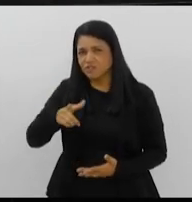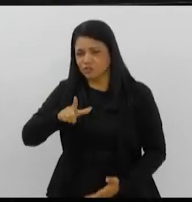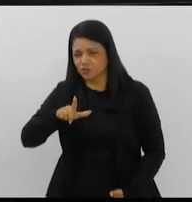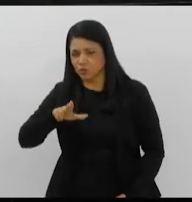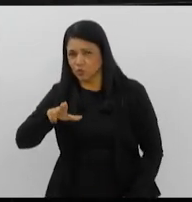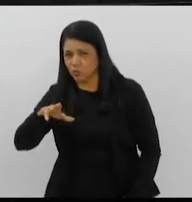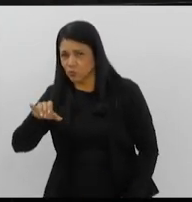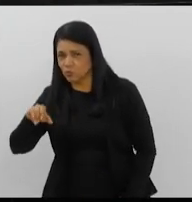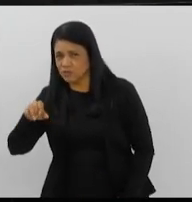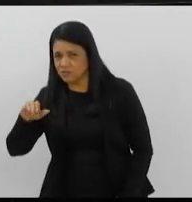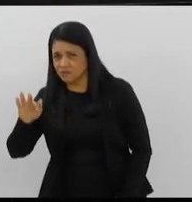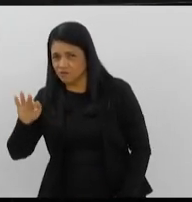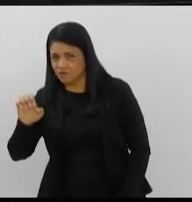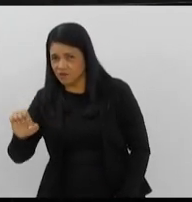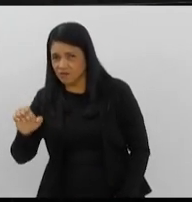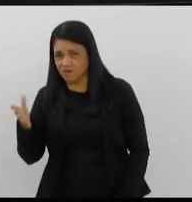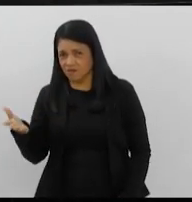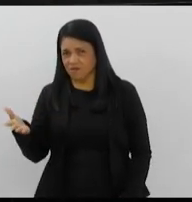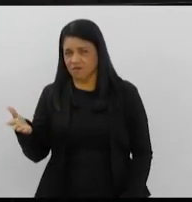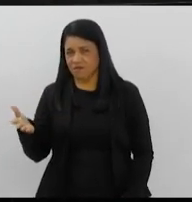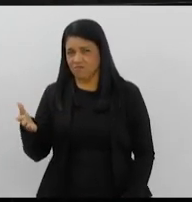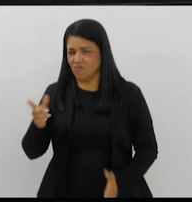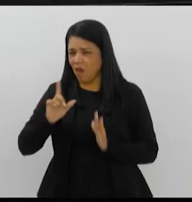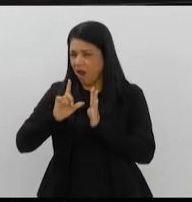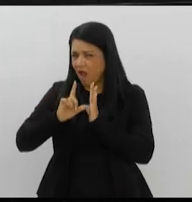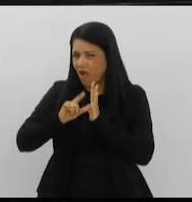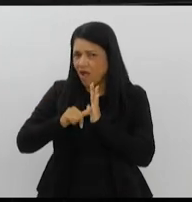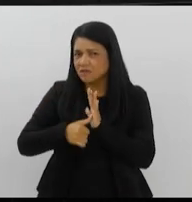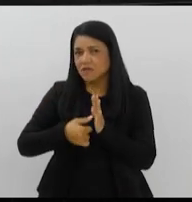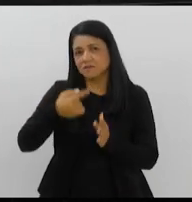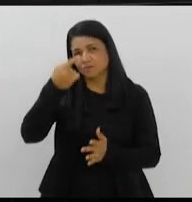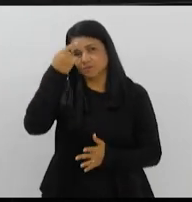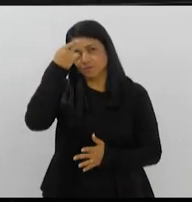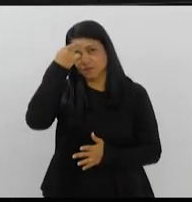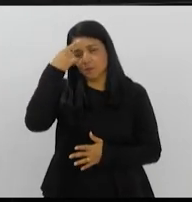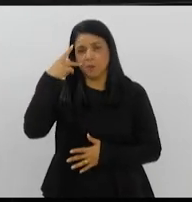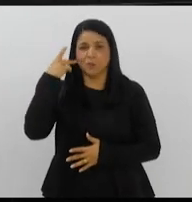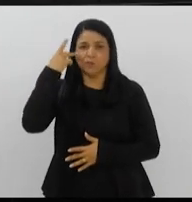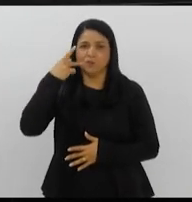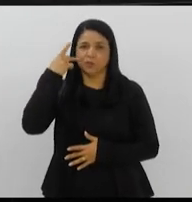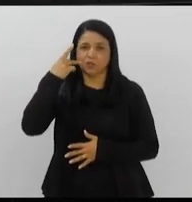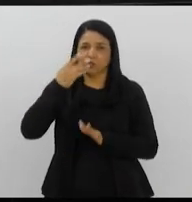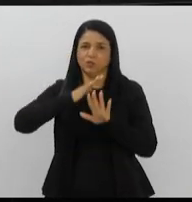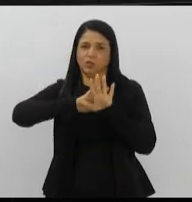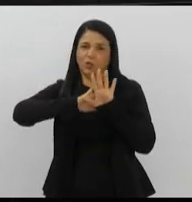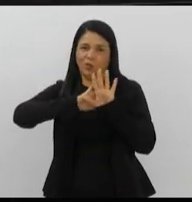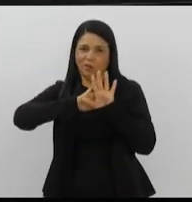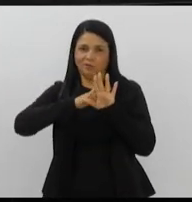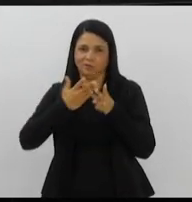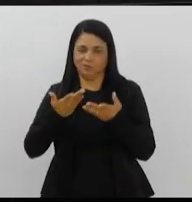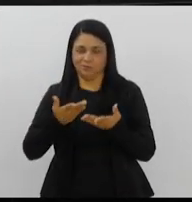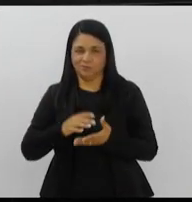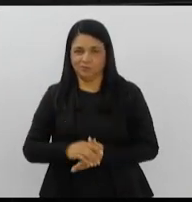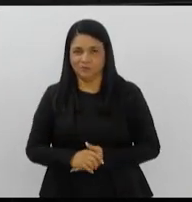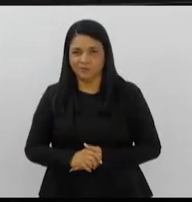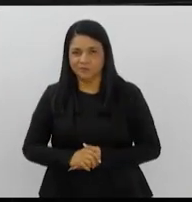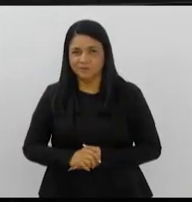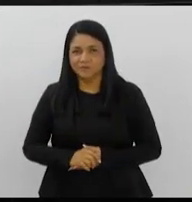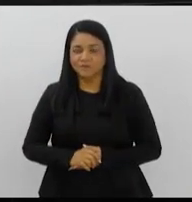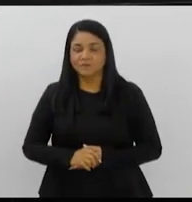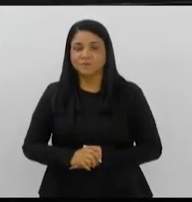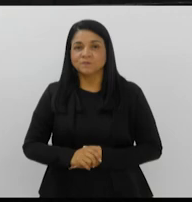Lucifer. Isso é um atraso do pensamento político e ideológico. Então, senhora